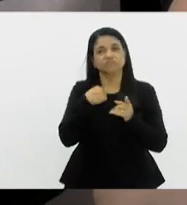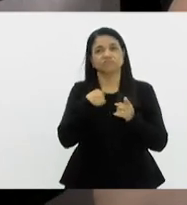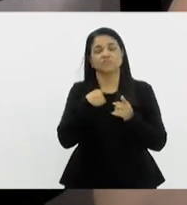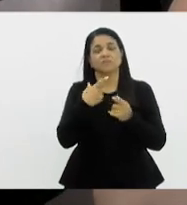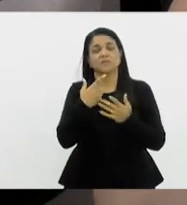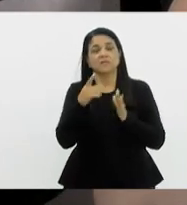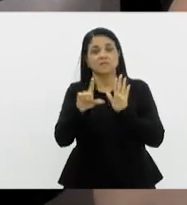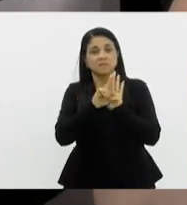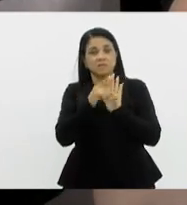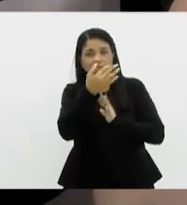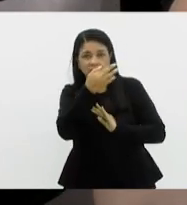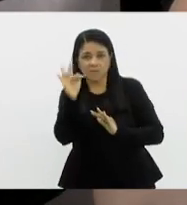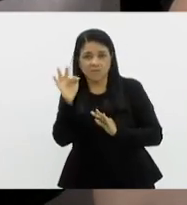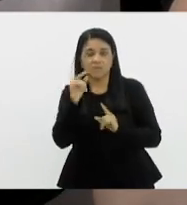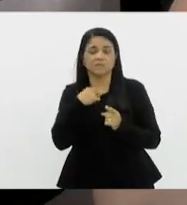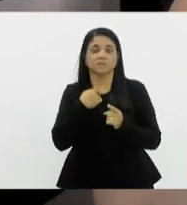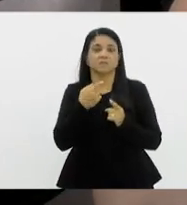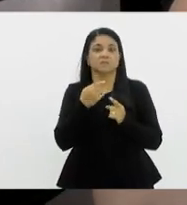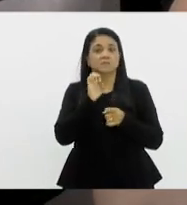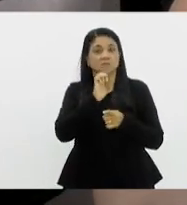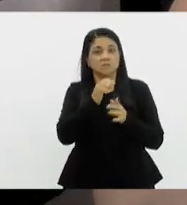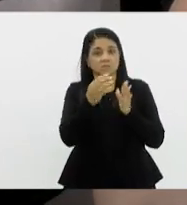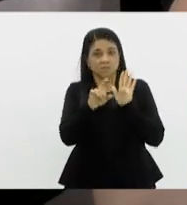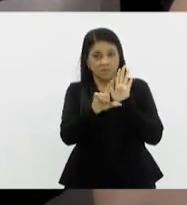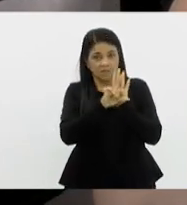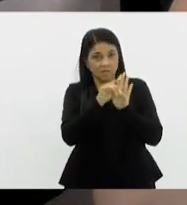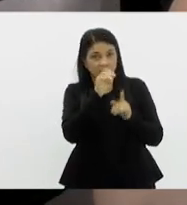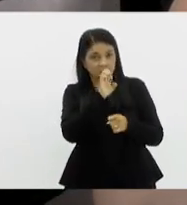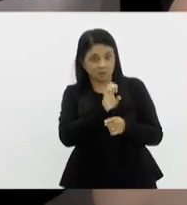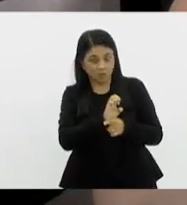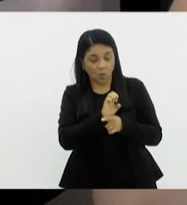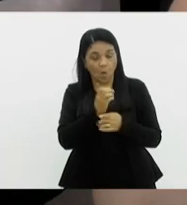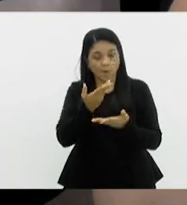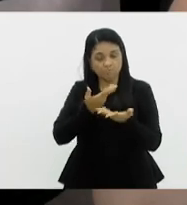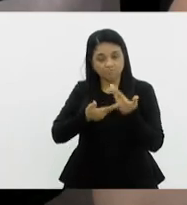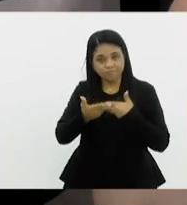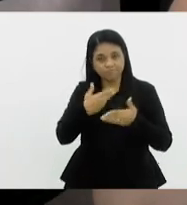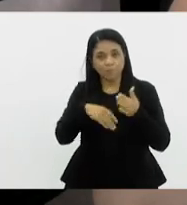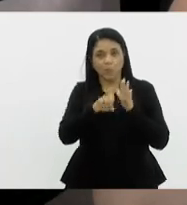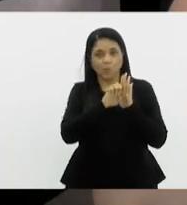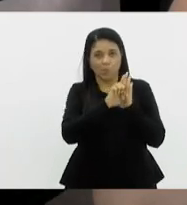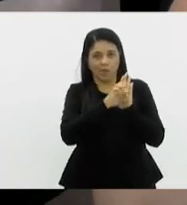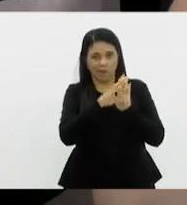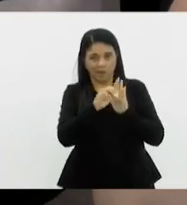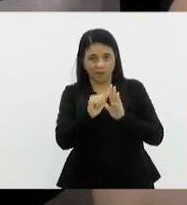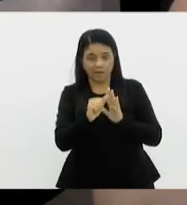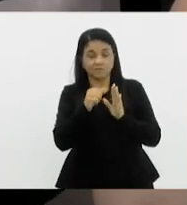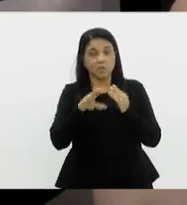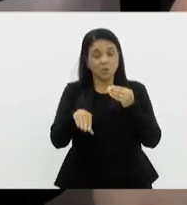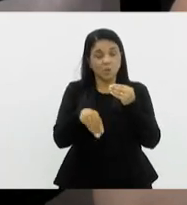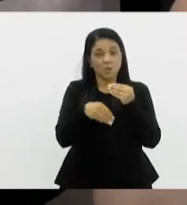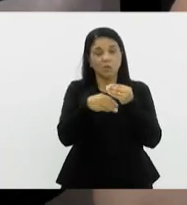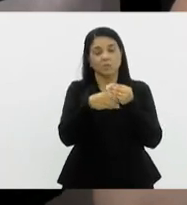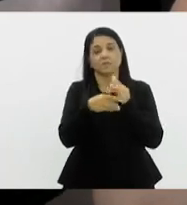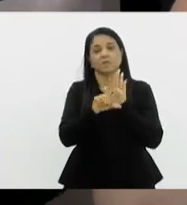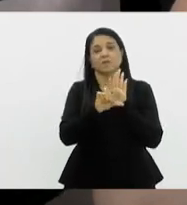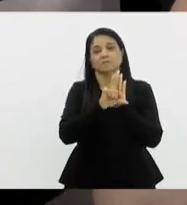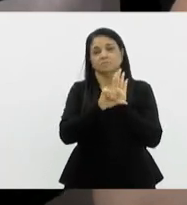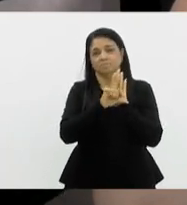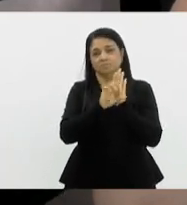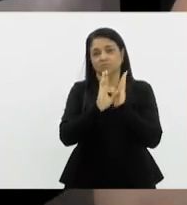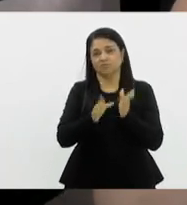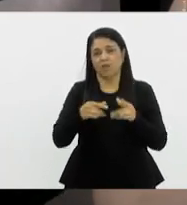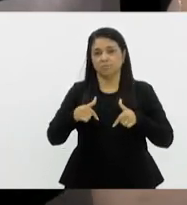federais, estaduais, para dialogar com o ECA e complementar a legislação existente.